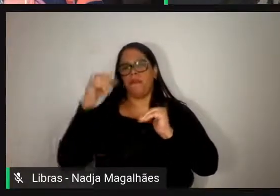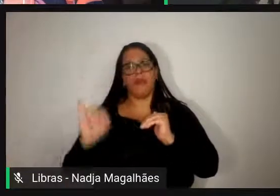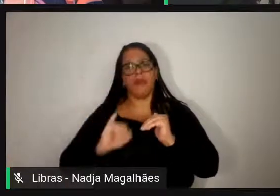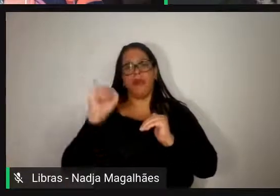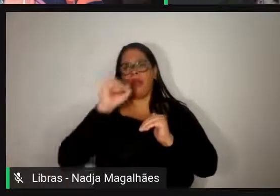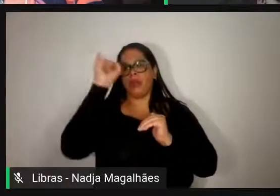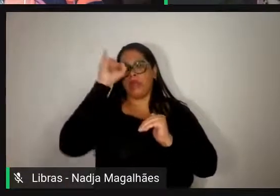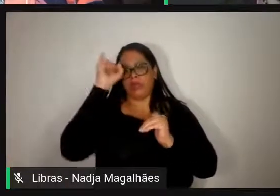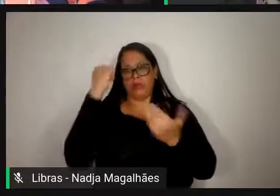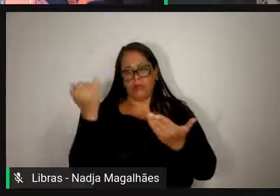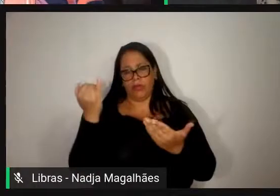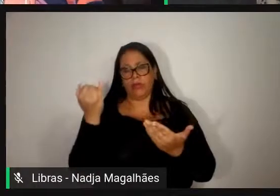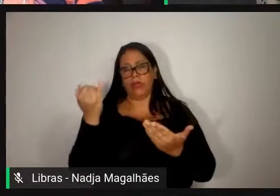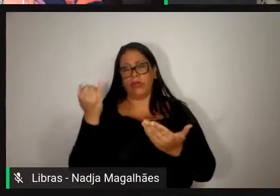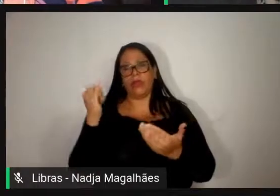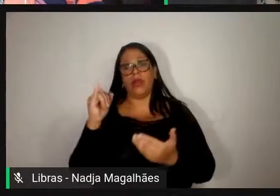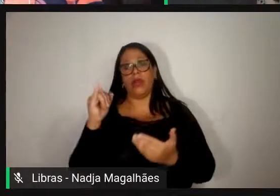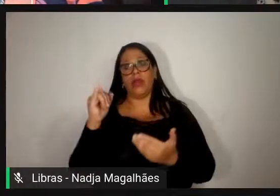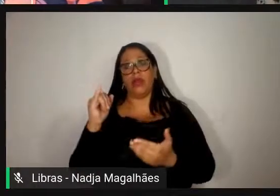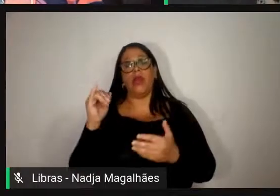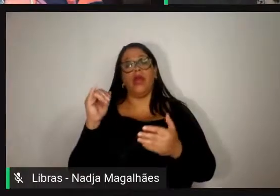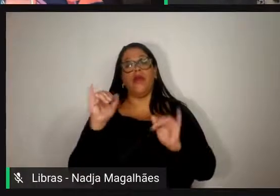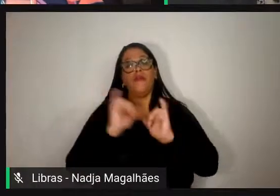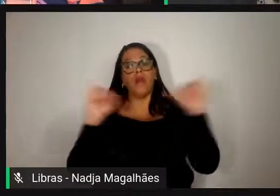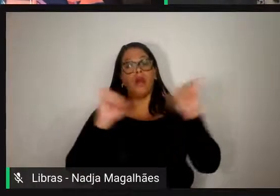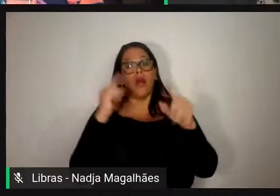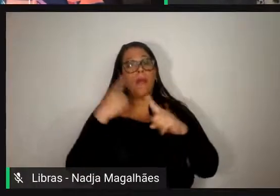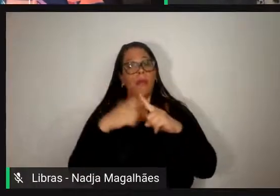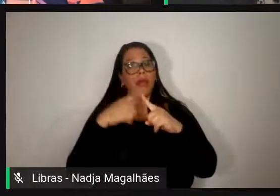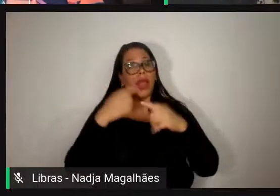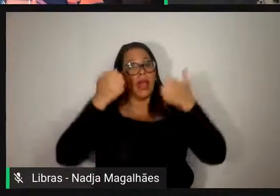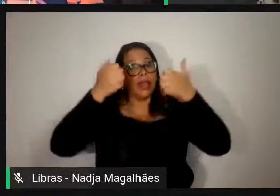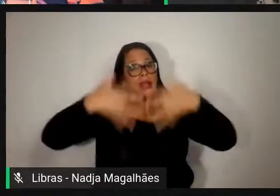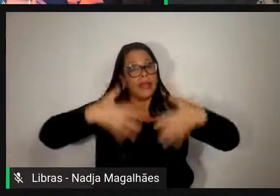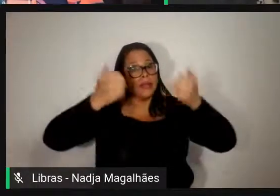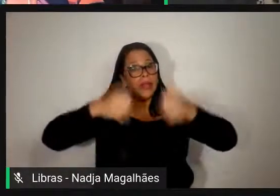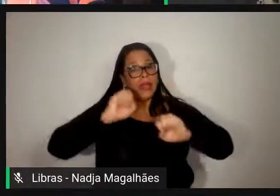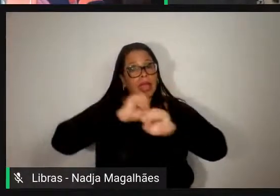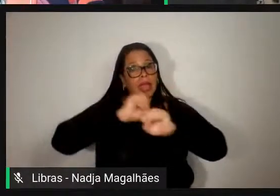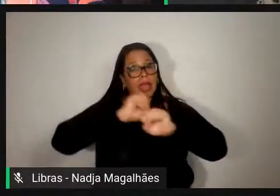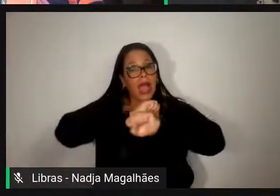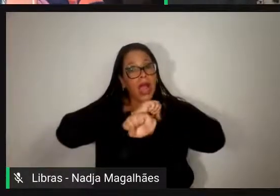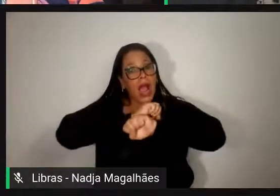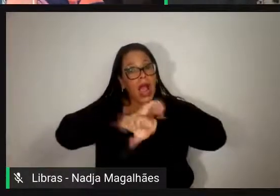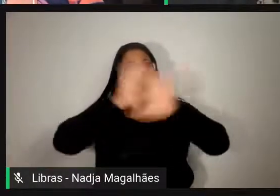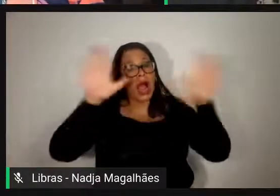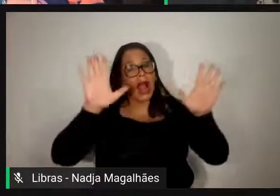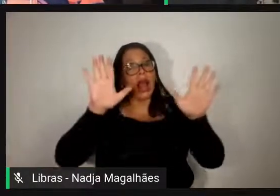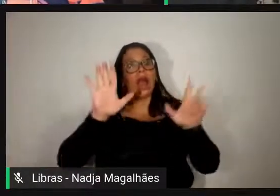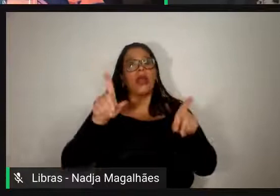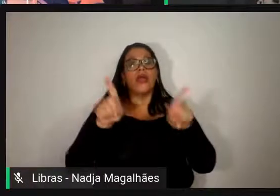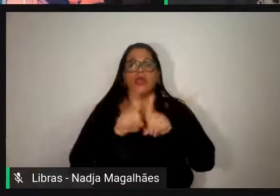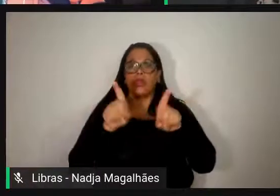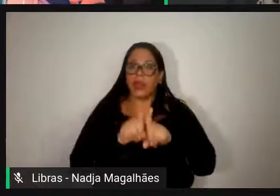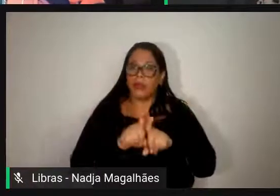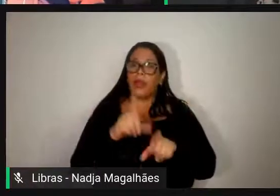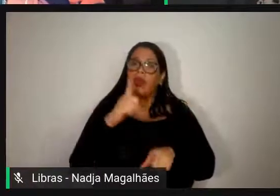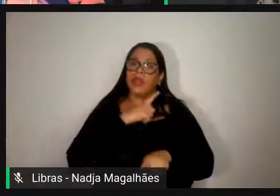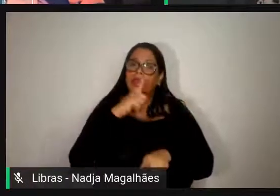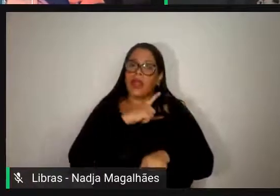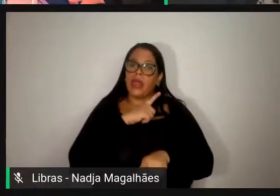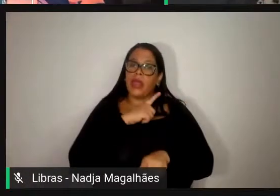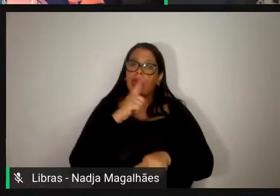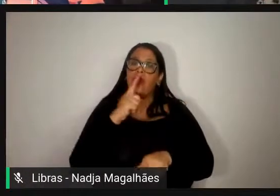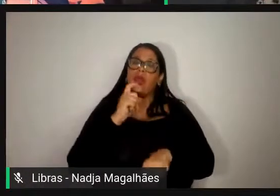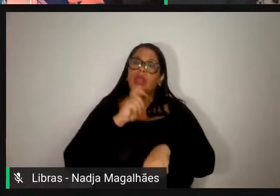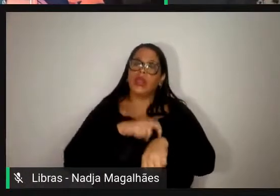um nível mais alto informacional, justamente por fazer uma explicação mais clara para o cidadão, por fazer interferências no momento em